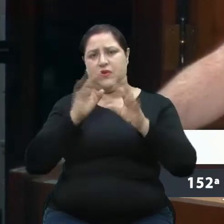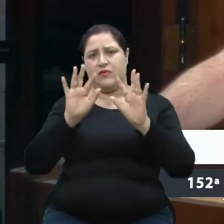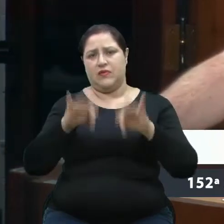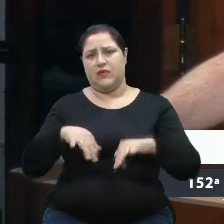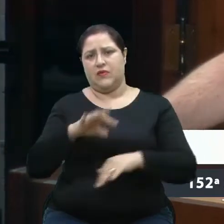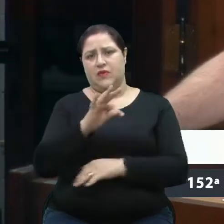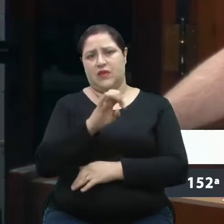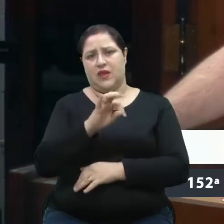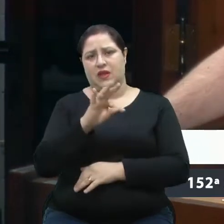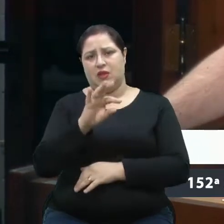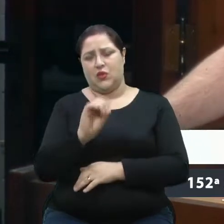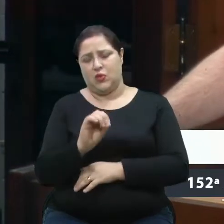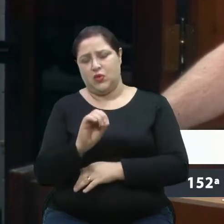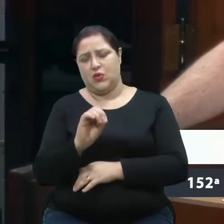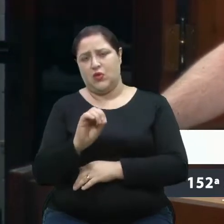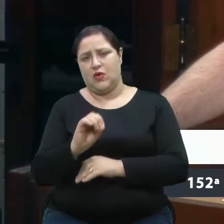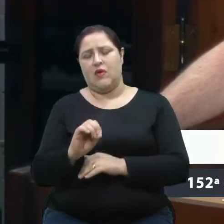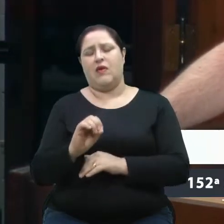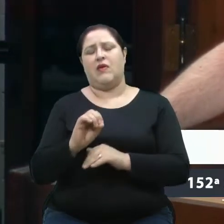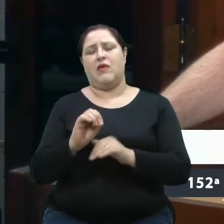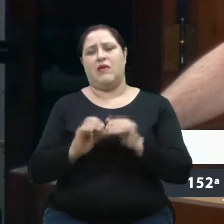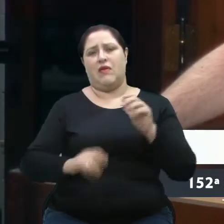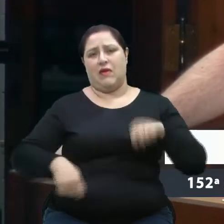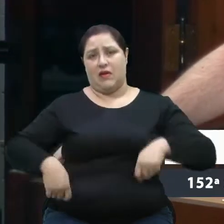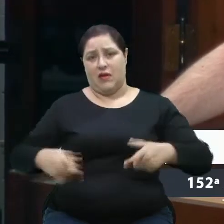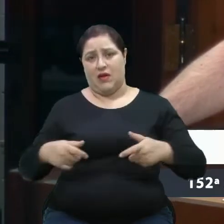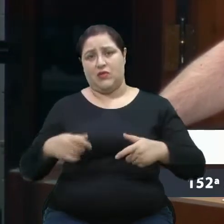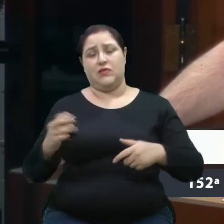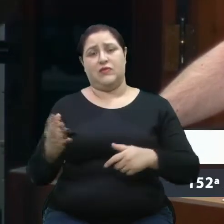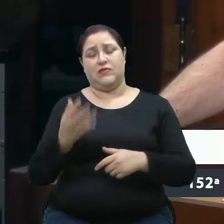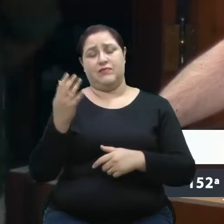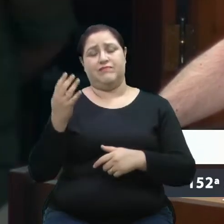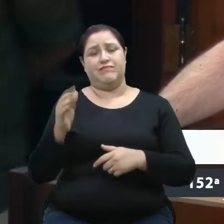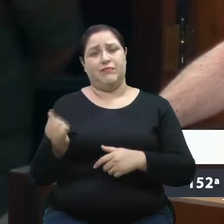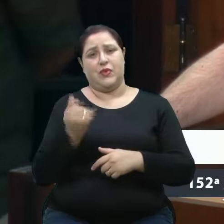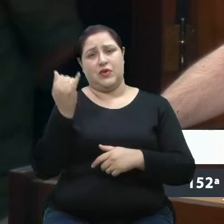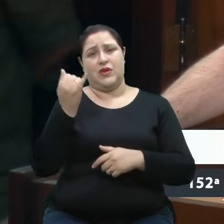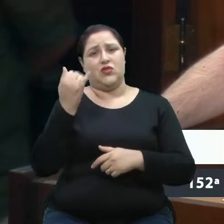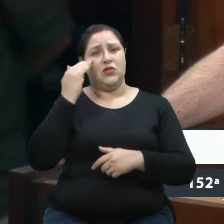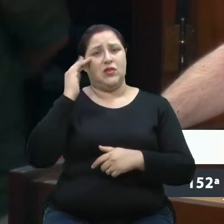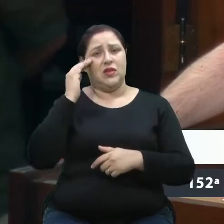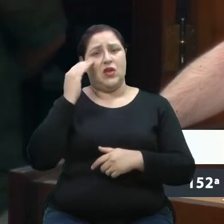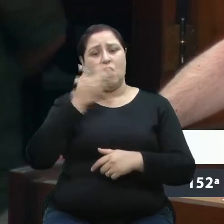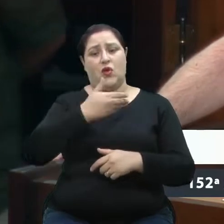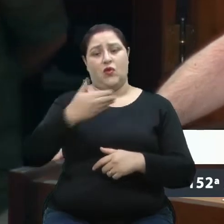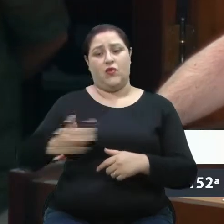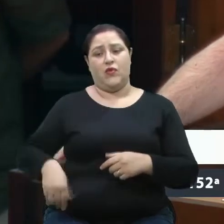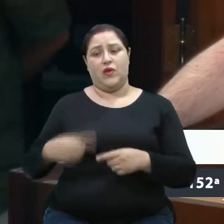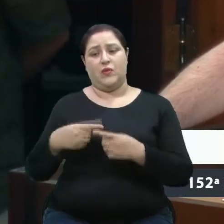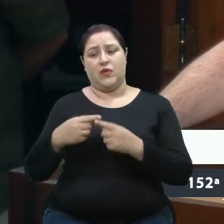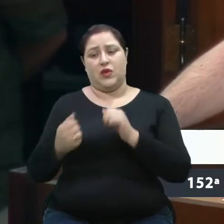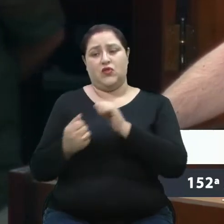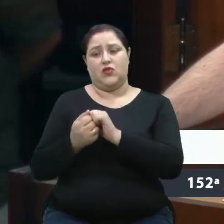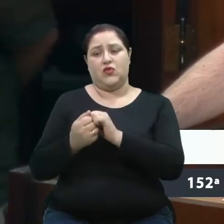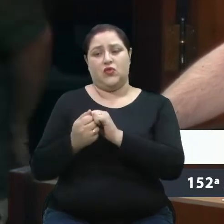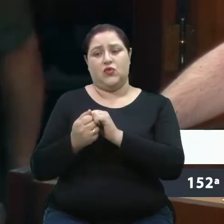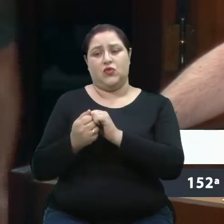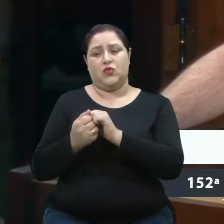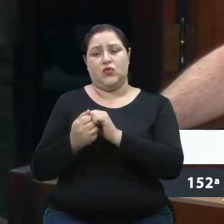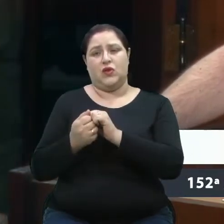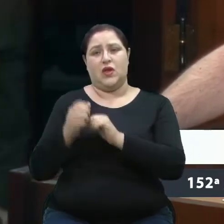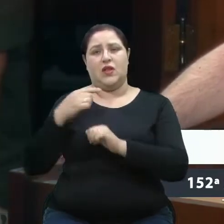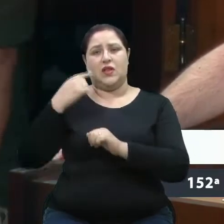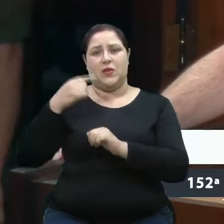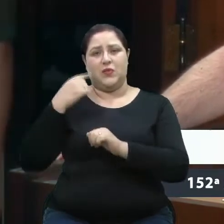de gastos. Mas é válido entendermos os motivos que levaram o governo, com o auxílio da Câmara dos Deputados e do Senado